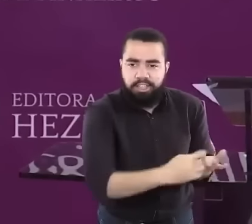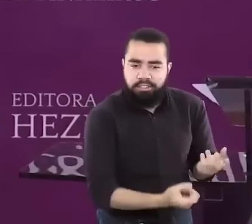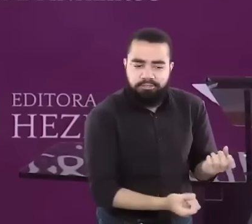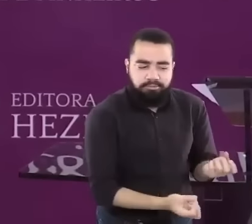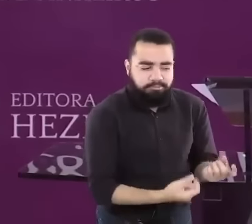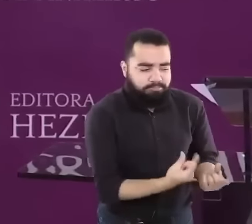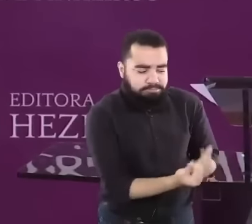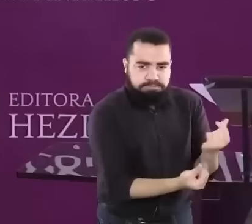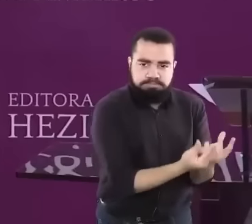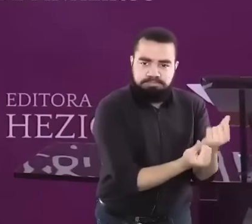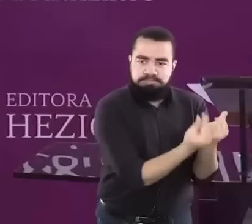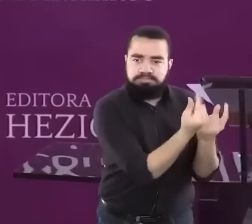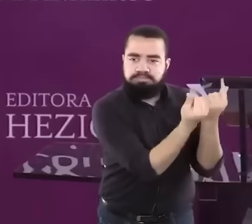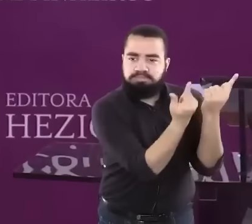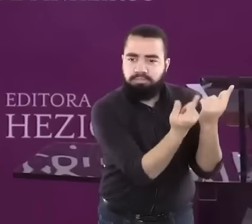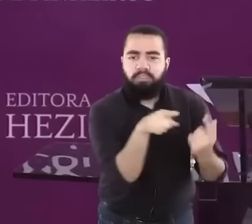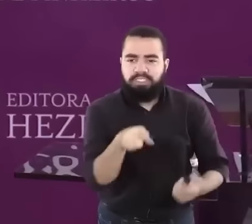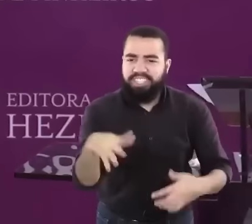essa crise ou